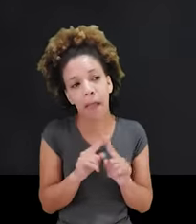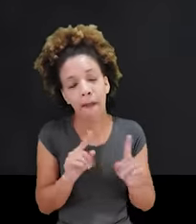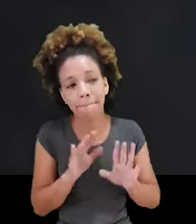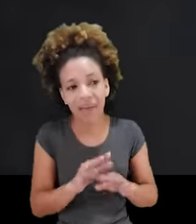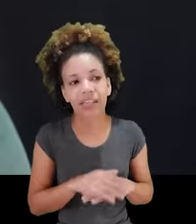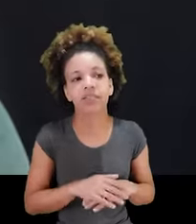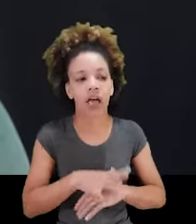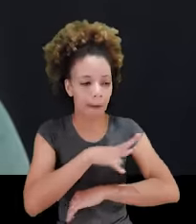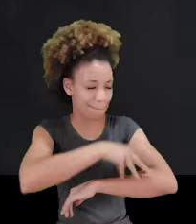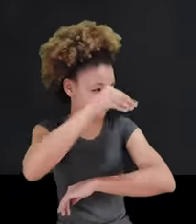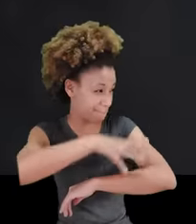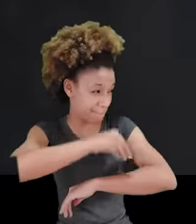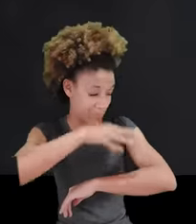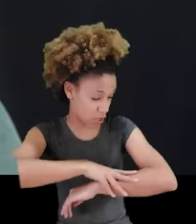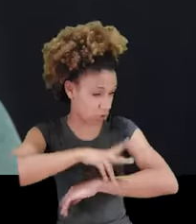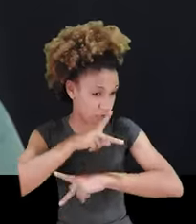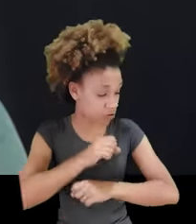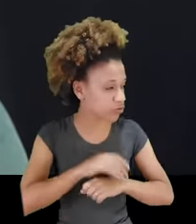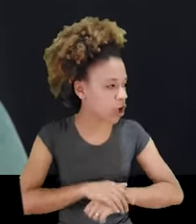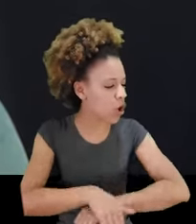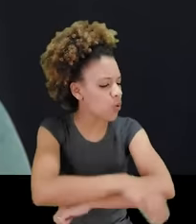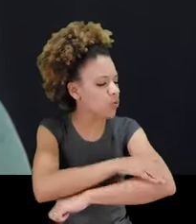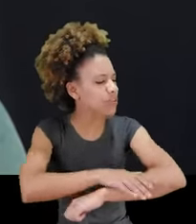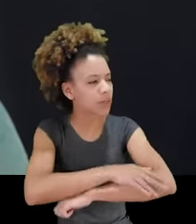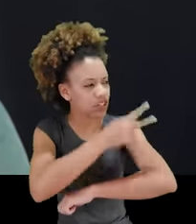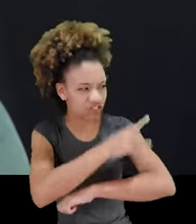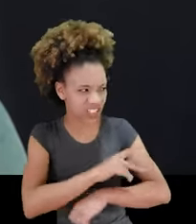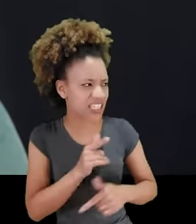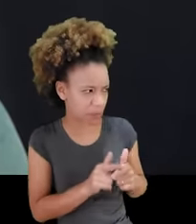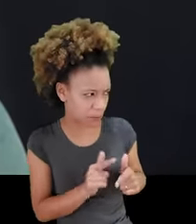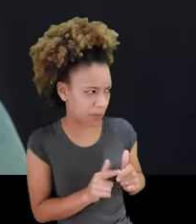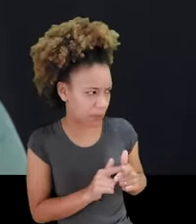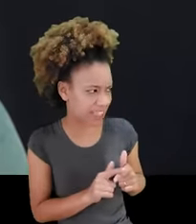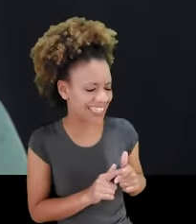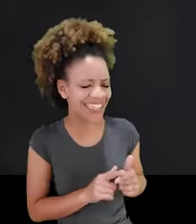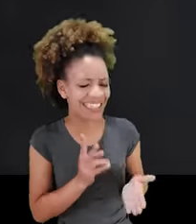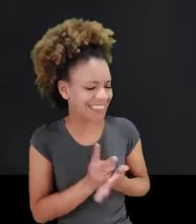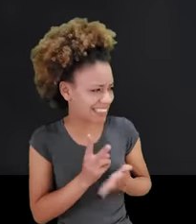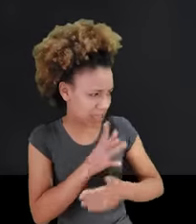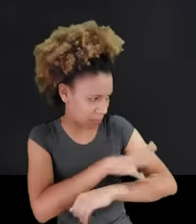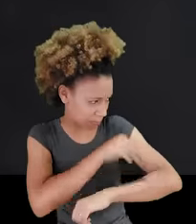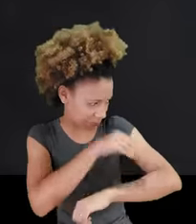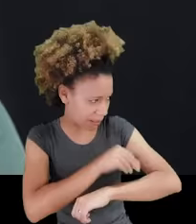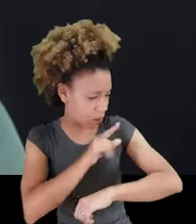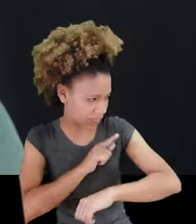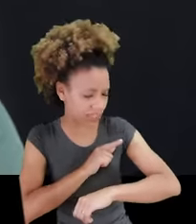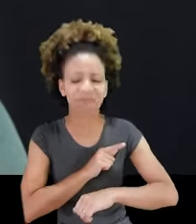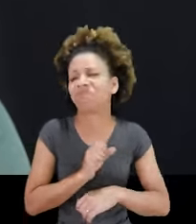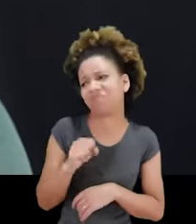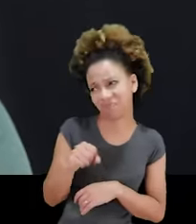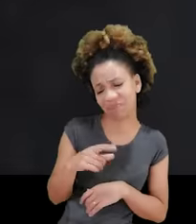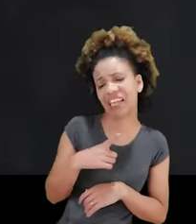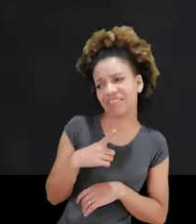há pelo muito forte aqui. Muito pelo. Muito. Sabonetes de vocês é um problema. Sempre com muito pelo. Sempre com muito pelo. Entendi. E as mulheres